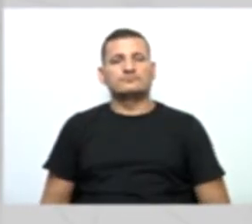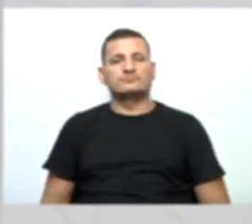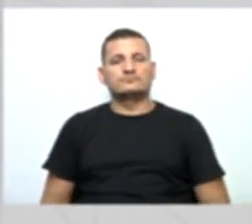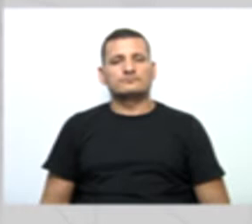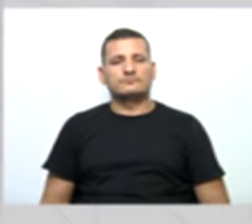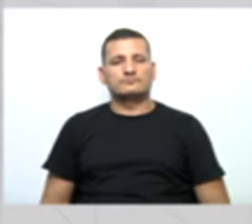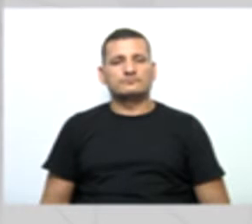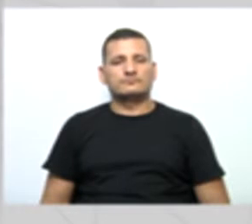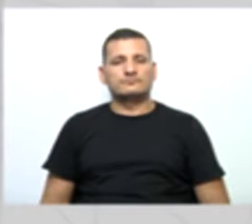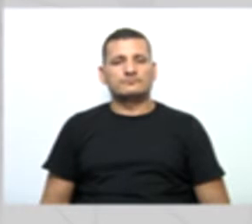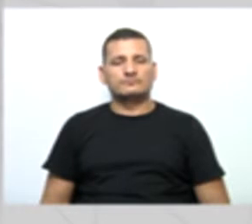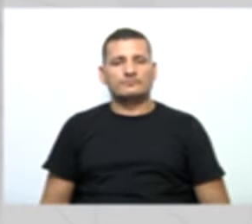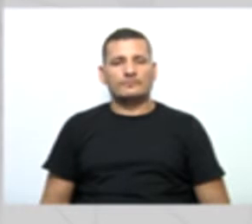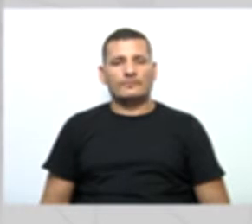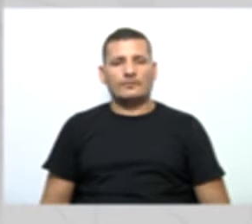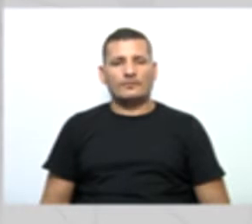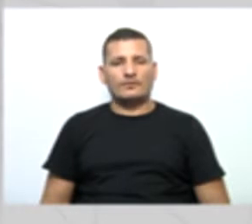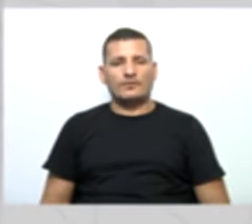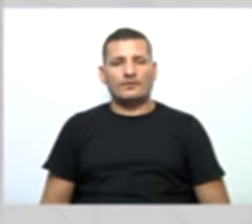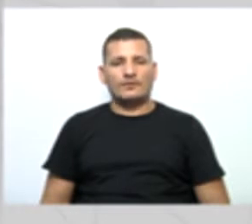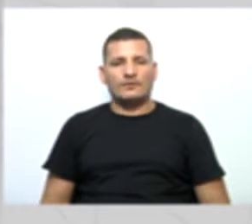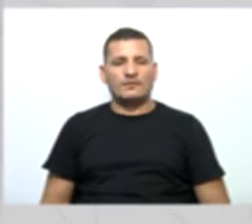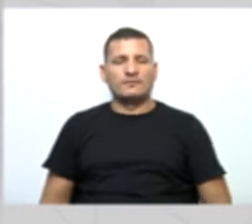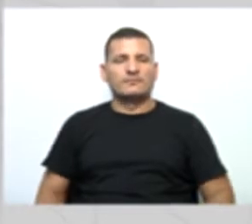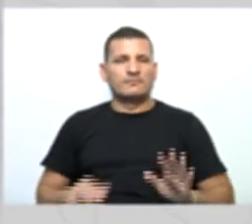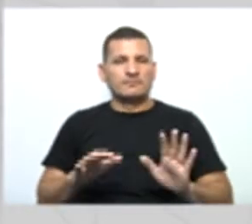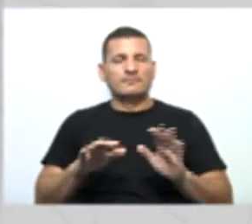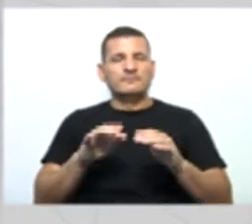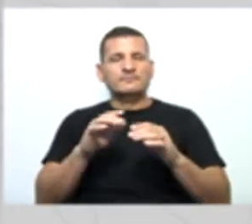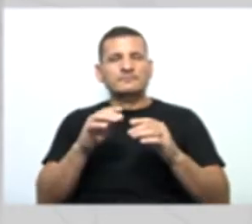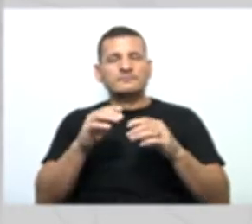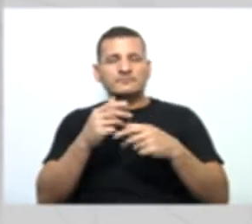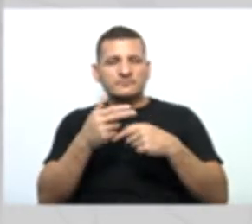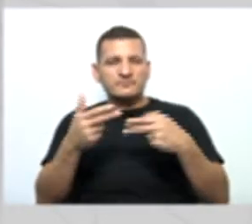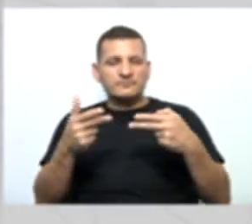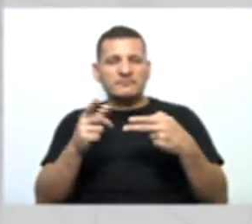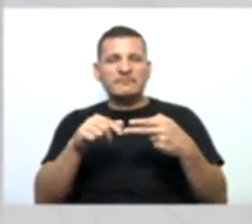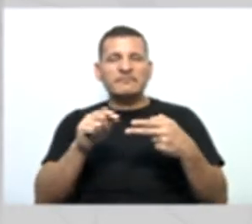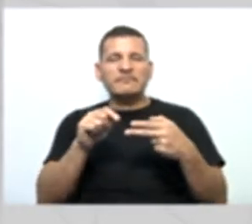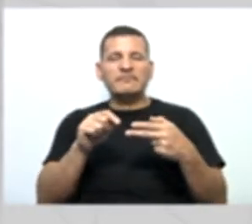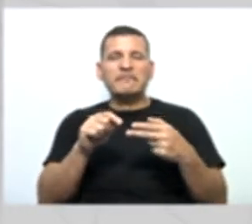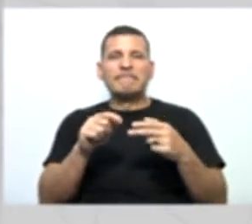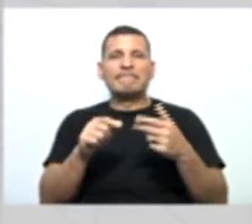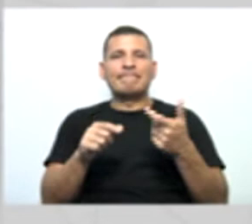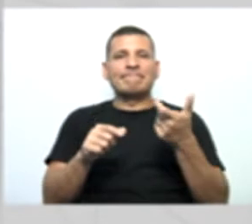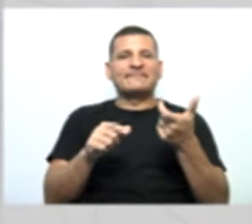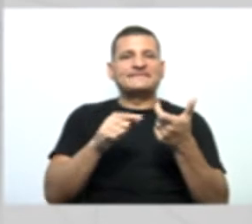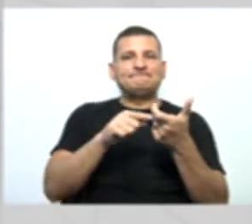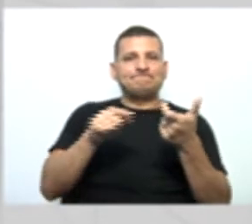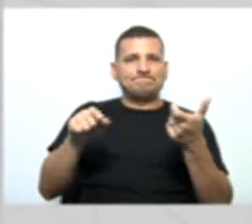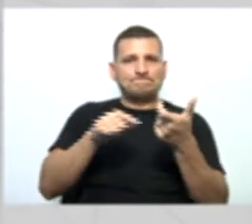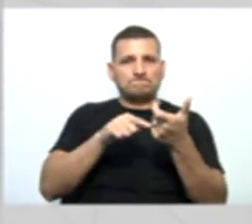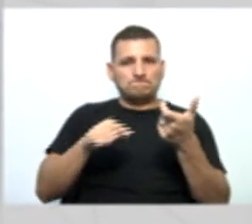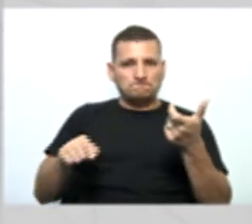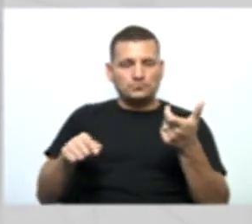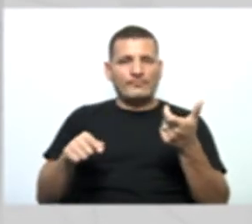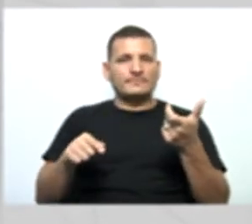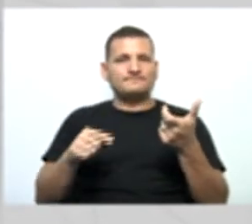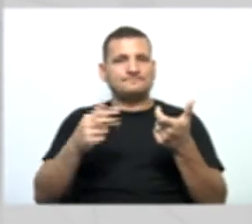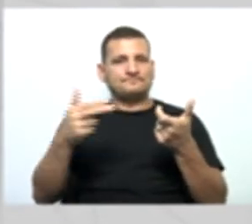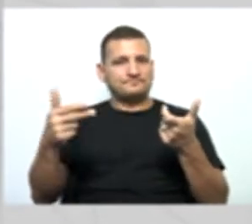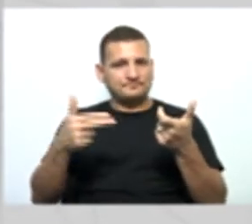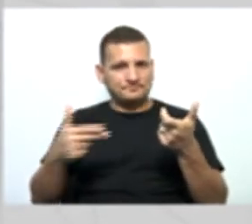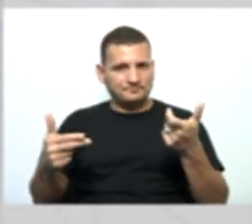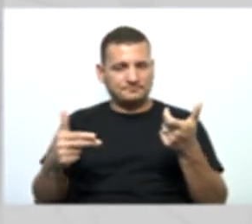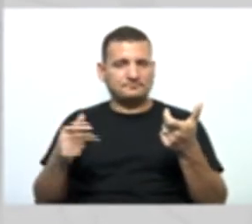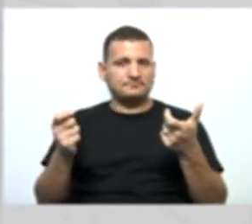essas possíveis ações. Então, tá aí, o nosso objeto ele nada mais é do que uma instância de uma classe, capaz de armazenar estados